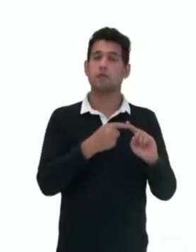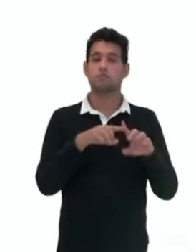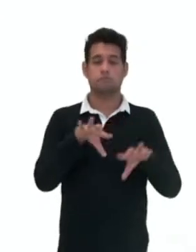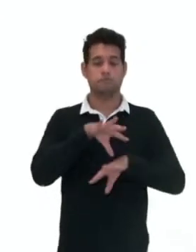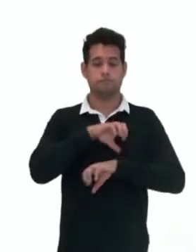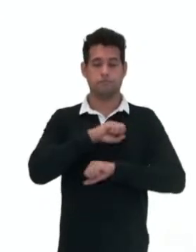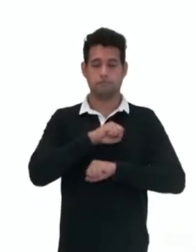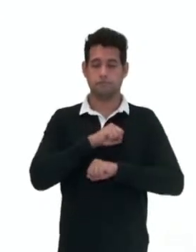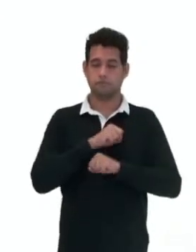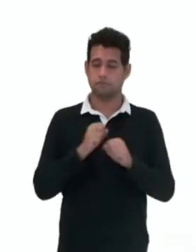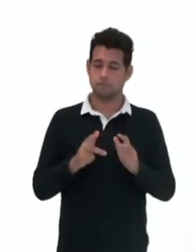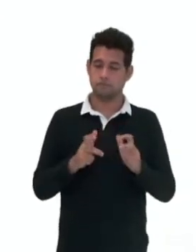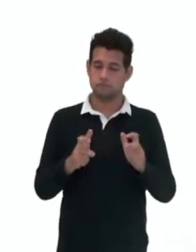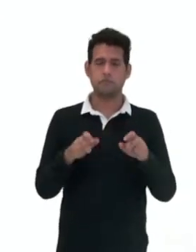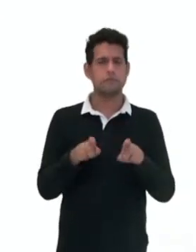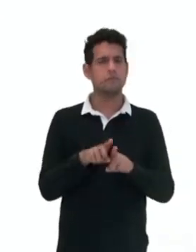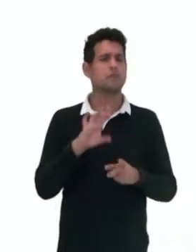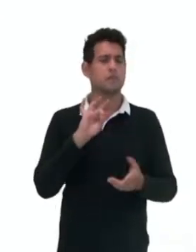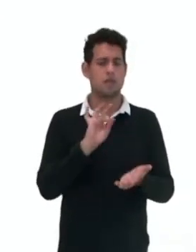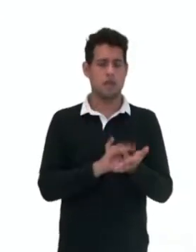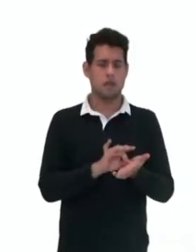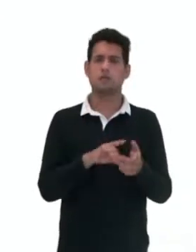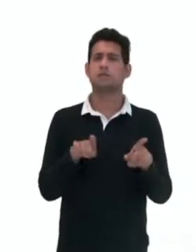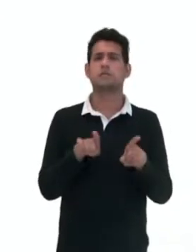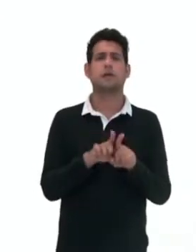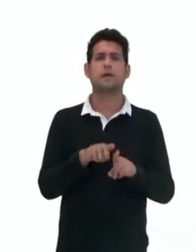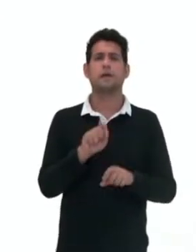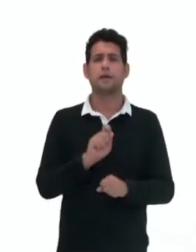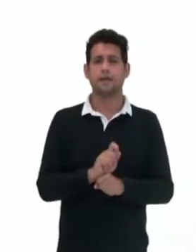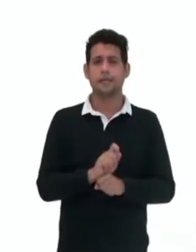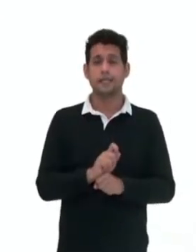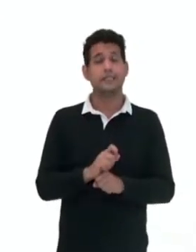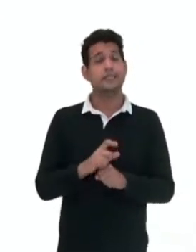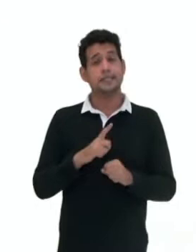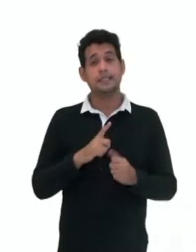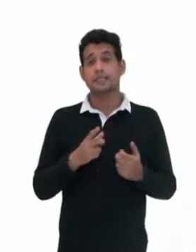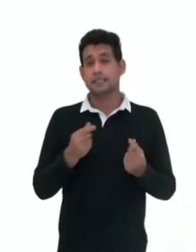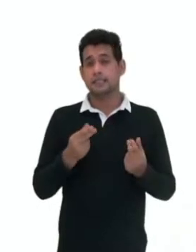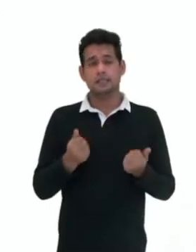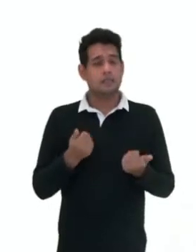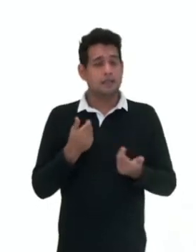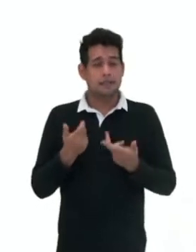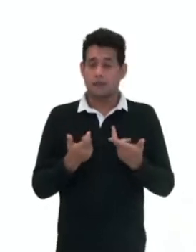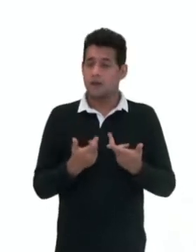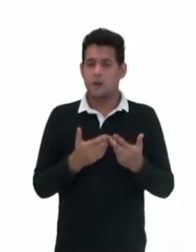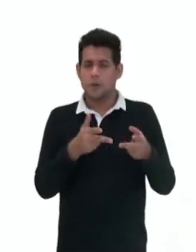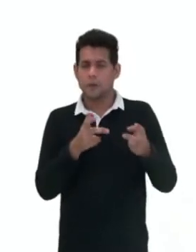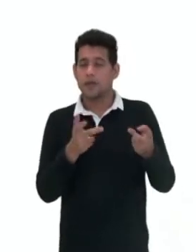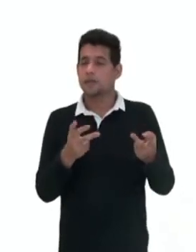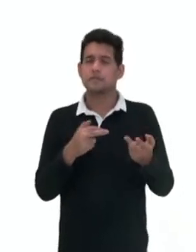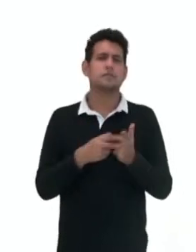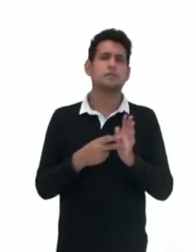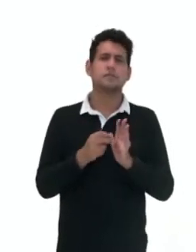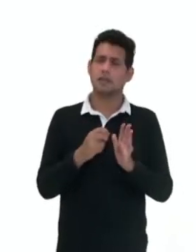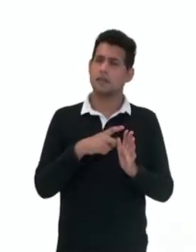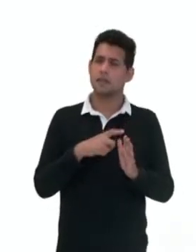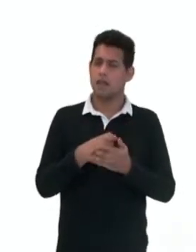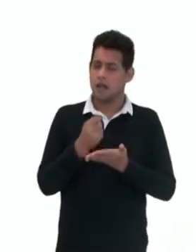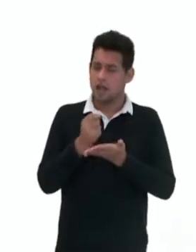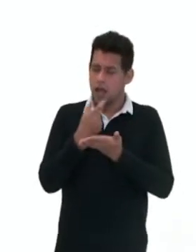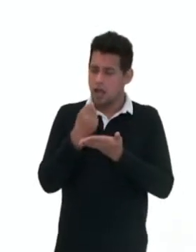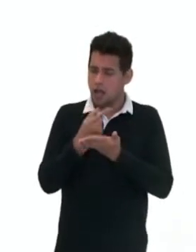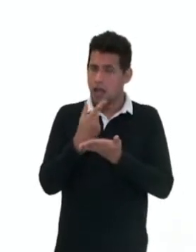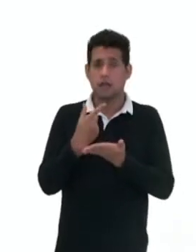vírus, com chances reais e de eficácia cientificamente comprovada. Então, eles querem produzir um remédio